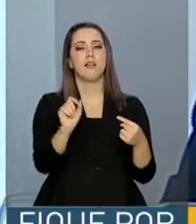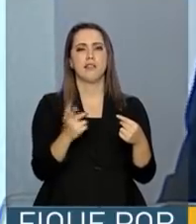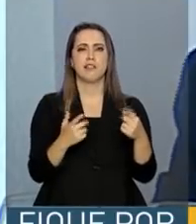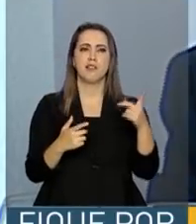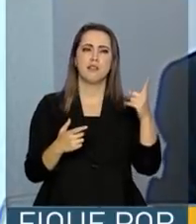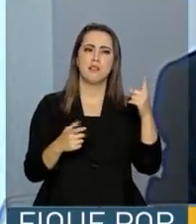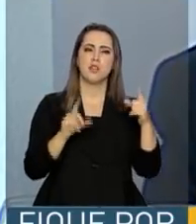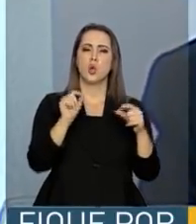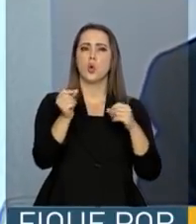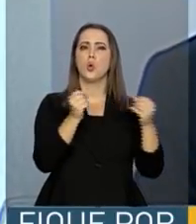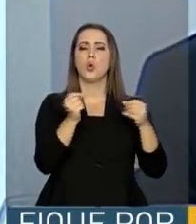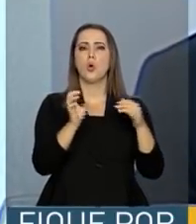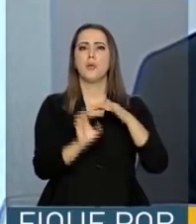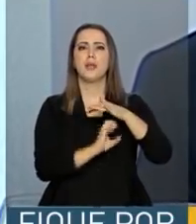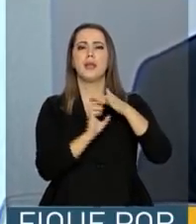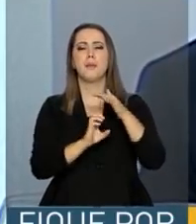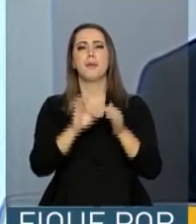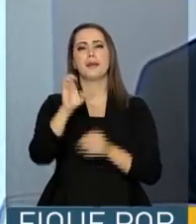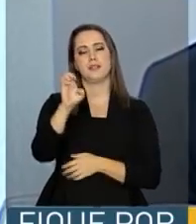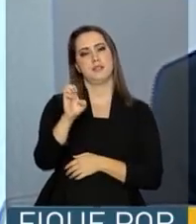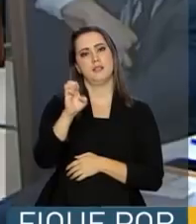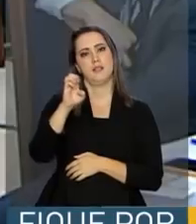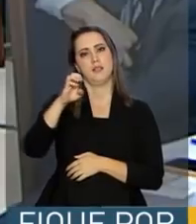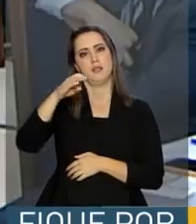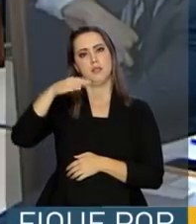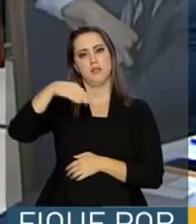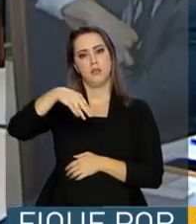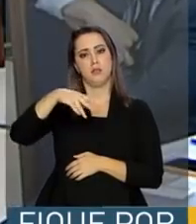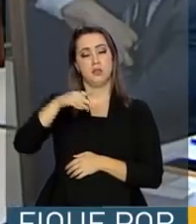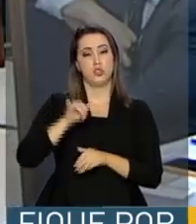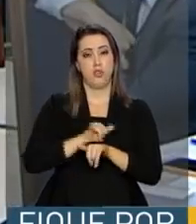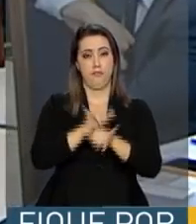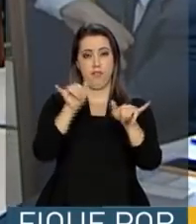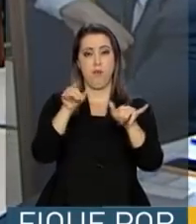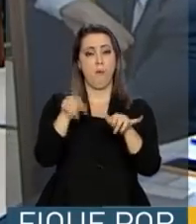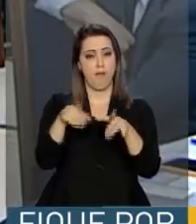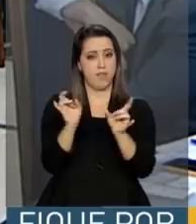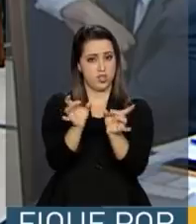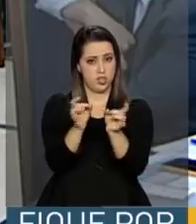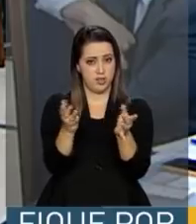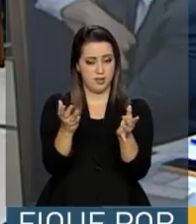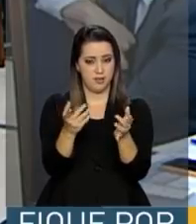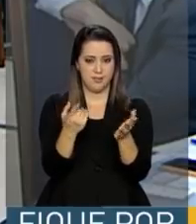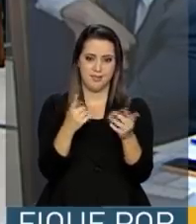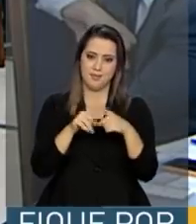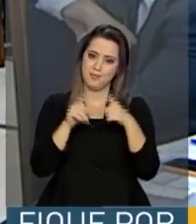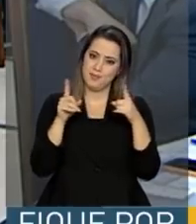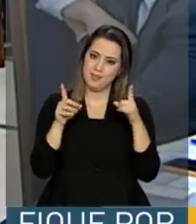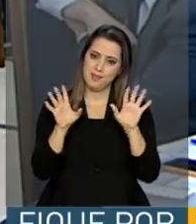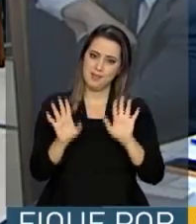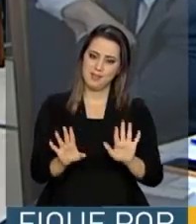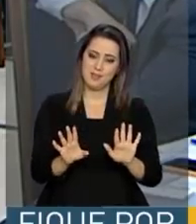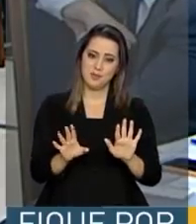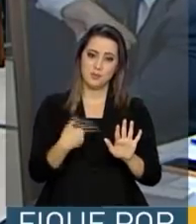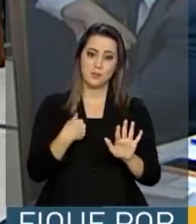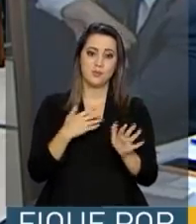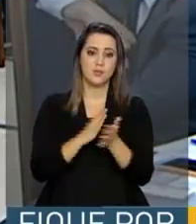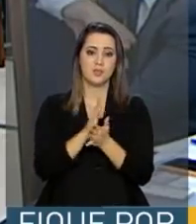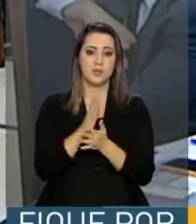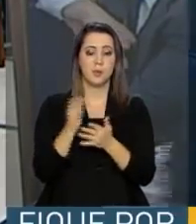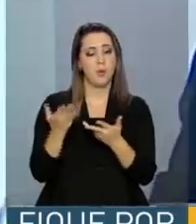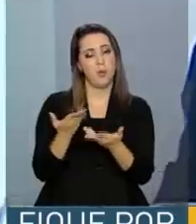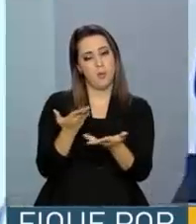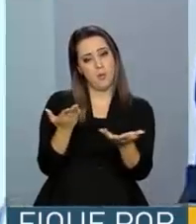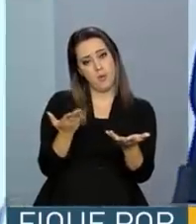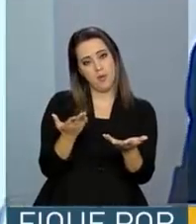como é que a embraer vai ser dito vai ser vendida isso que interessa né mas eu apoio eu aproveito a presença